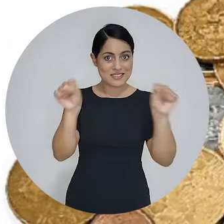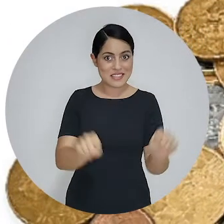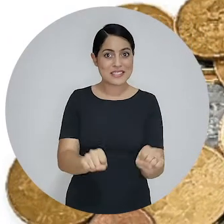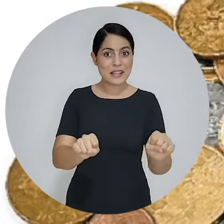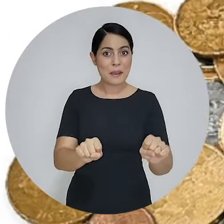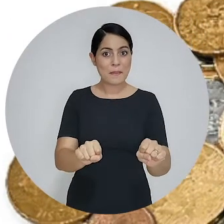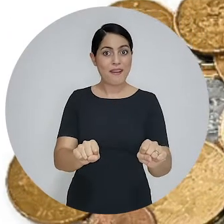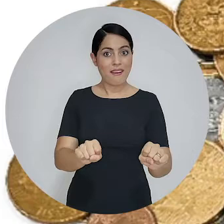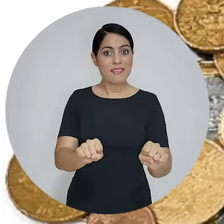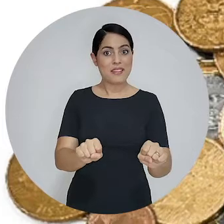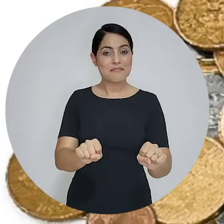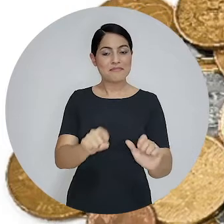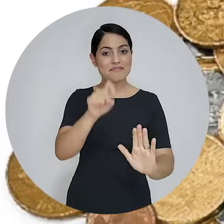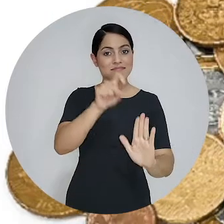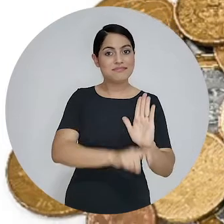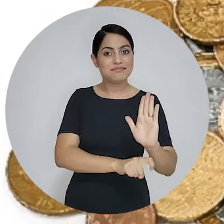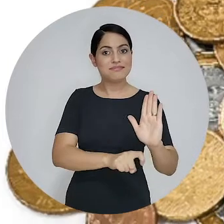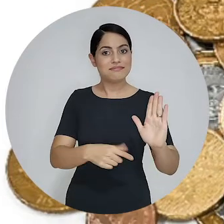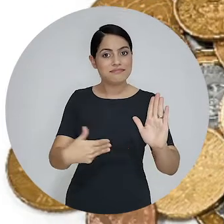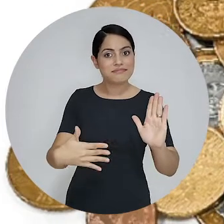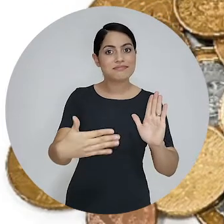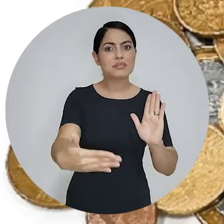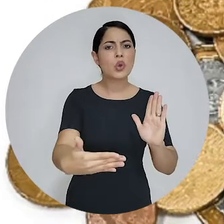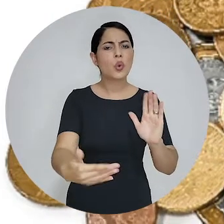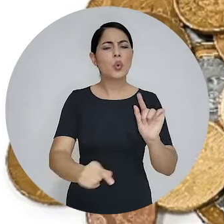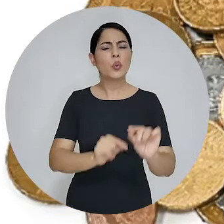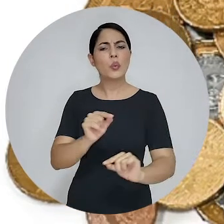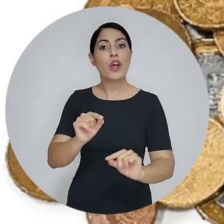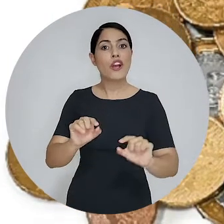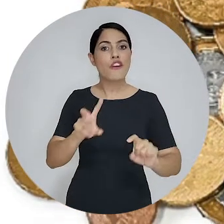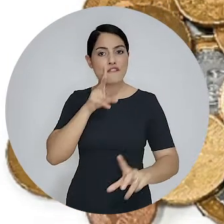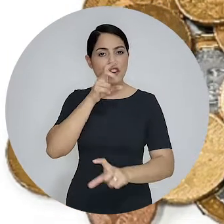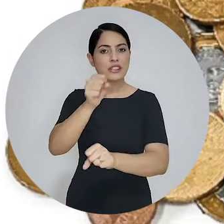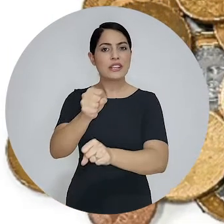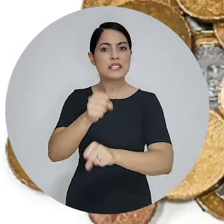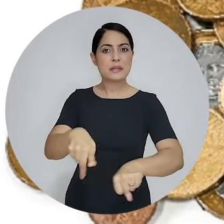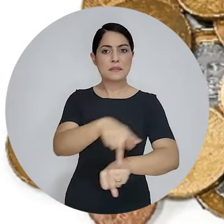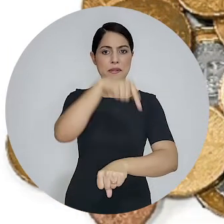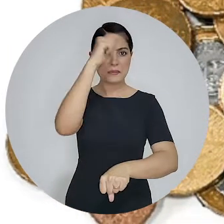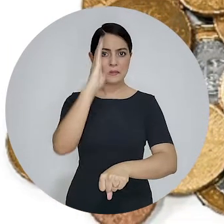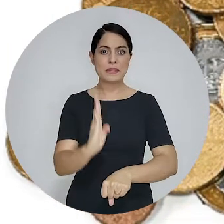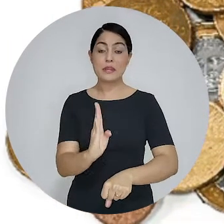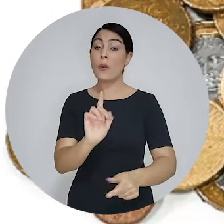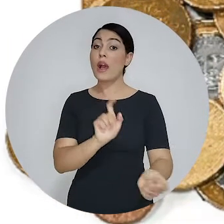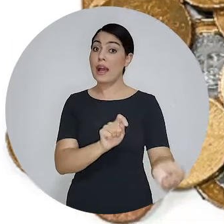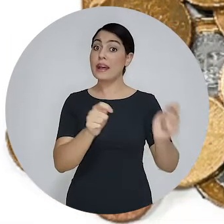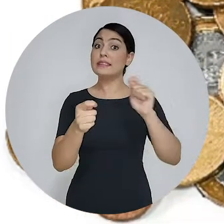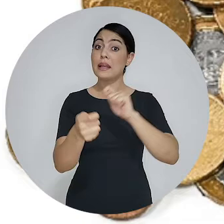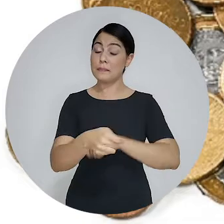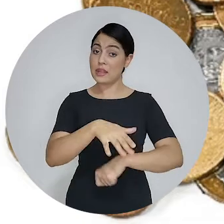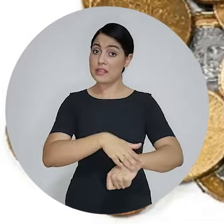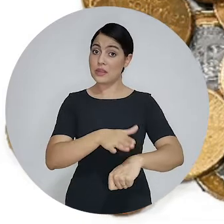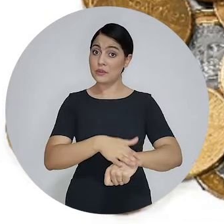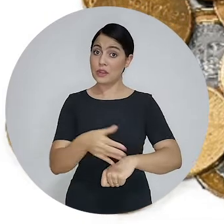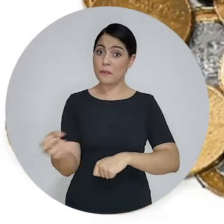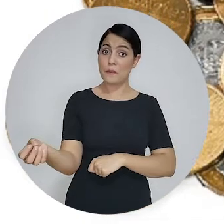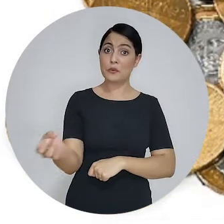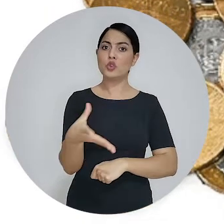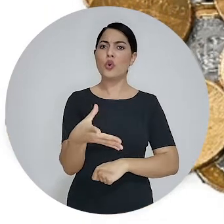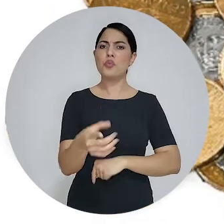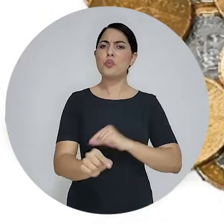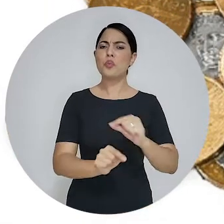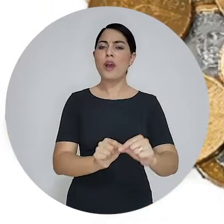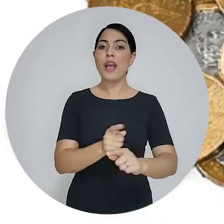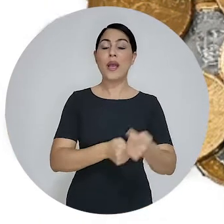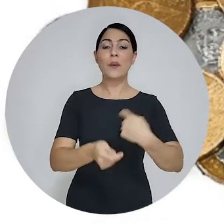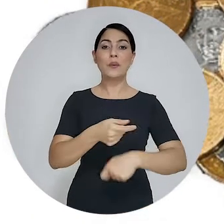tributário brasileiro, torná-lo menos litigioso, garantir a previsibilidade e o fortalecimento da federação, além de adequá-lo